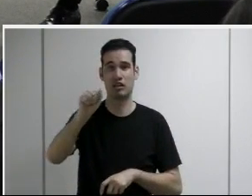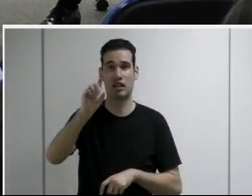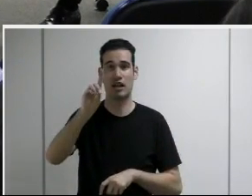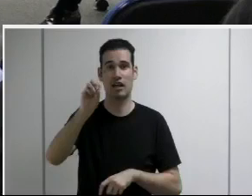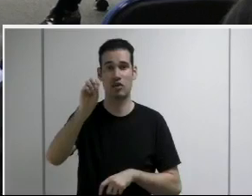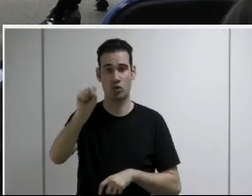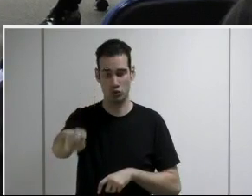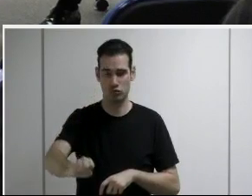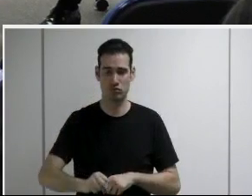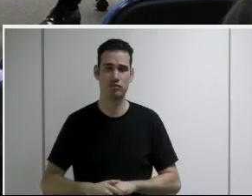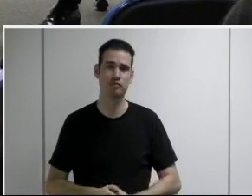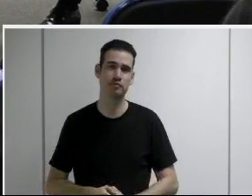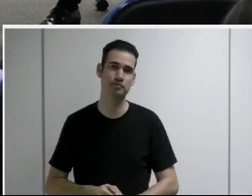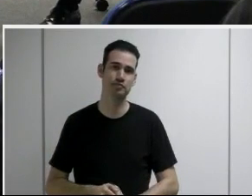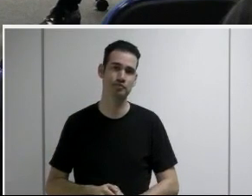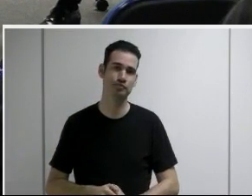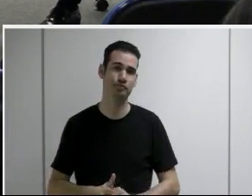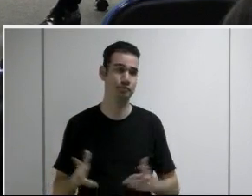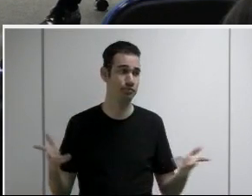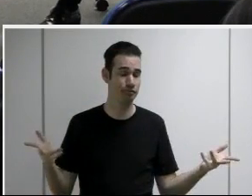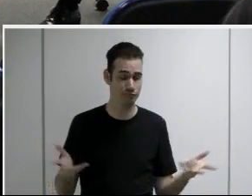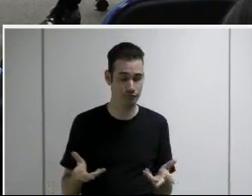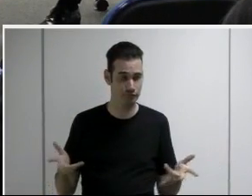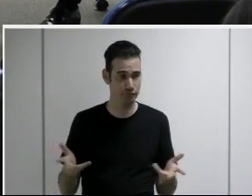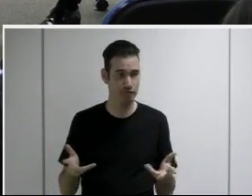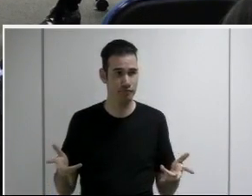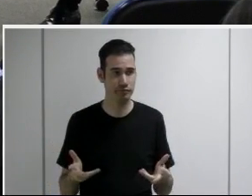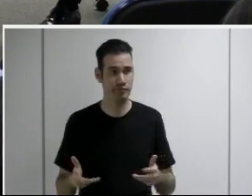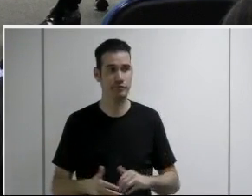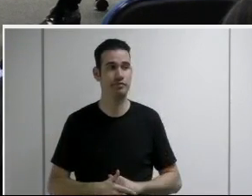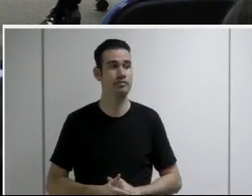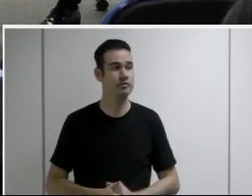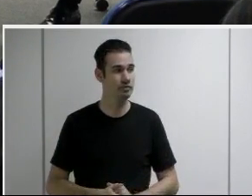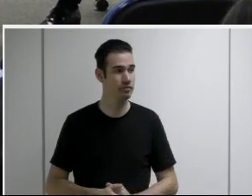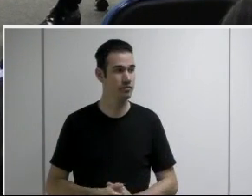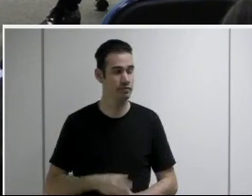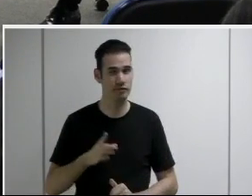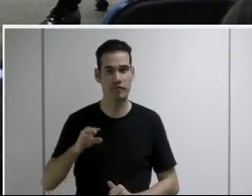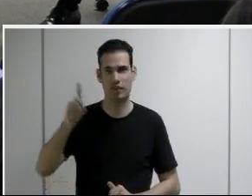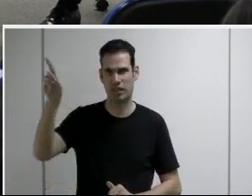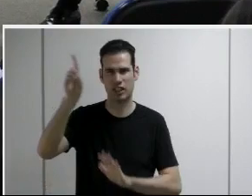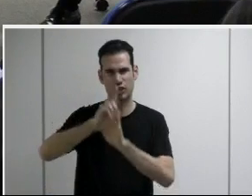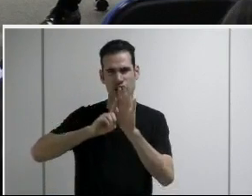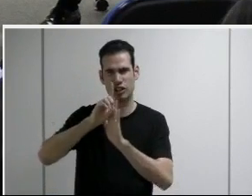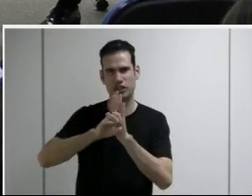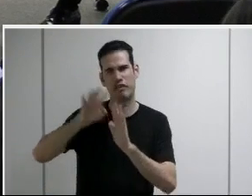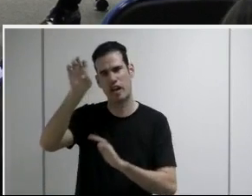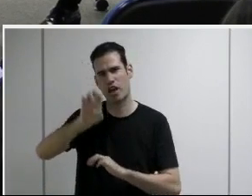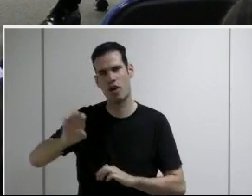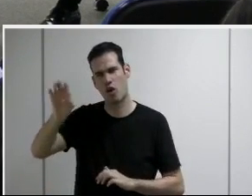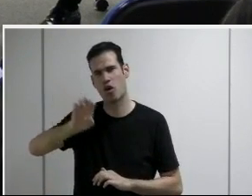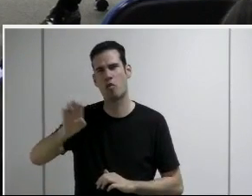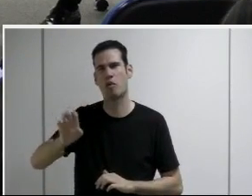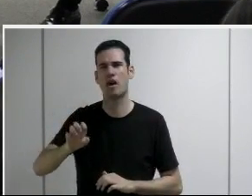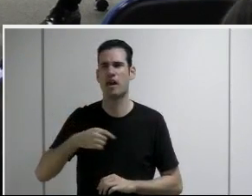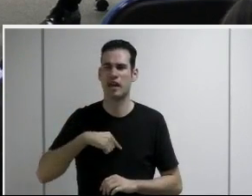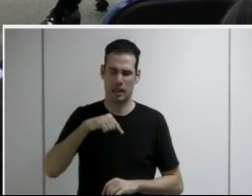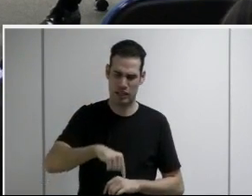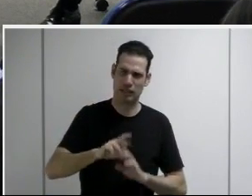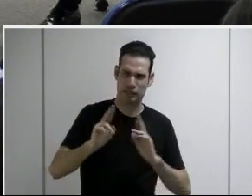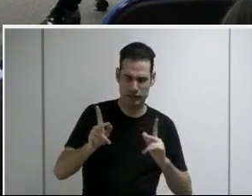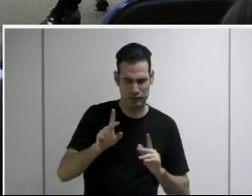vez mais crescente. Hoje, na diretiva europeia e mesmo na versão que nós temos do projeto da